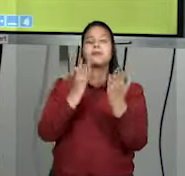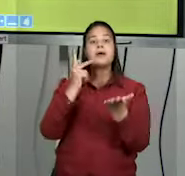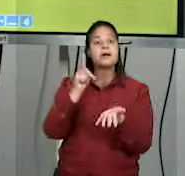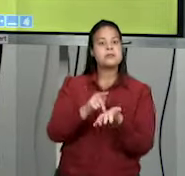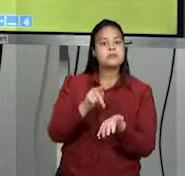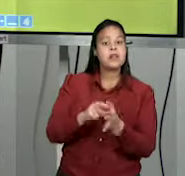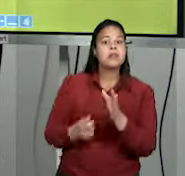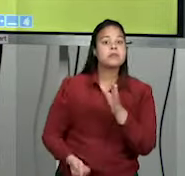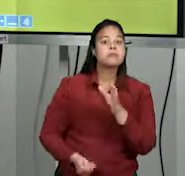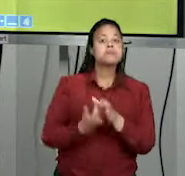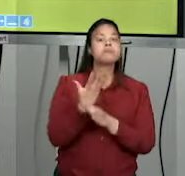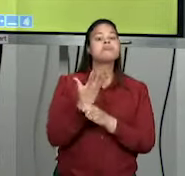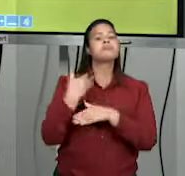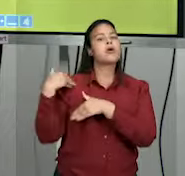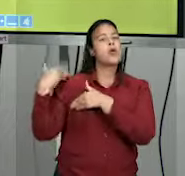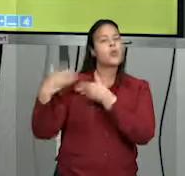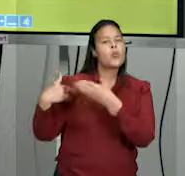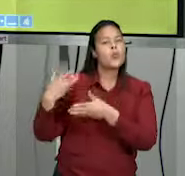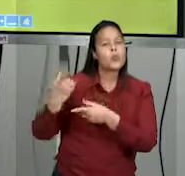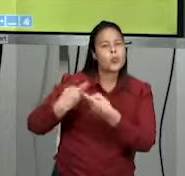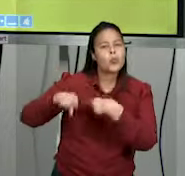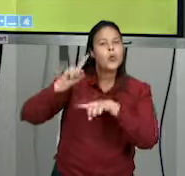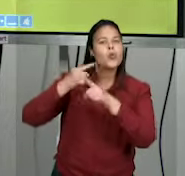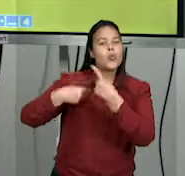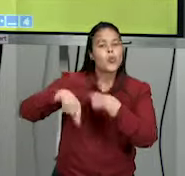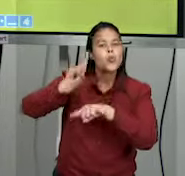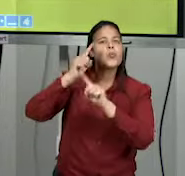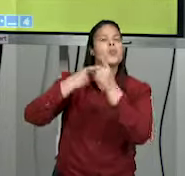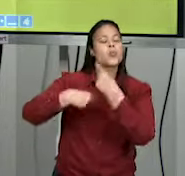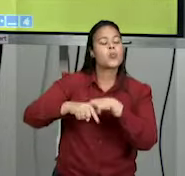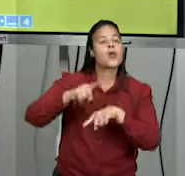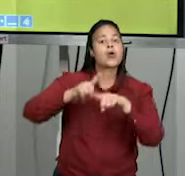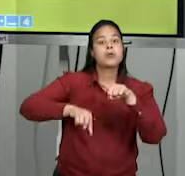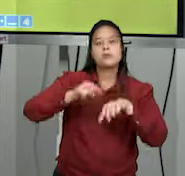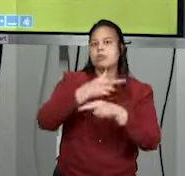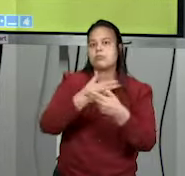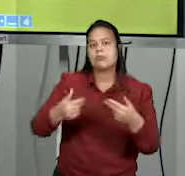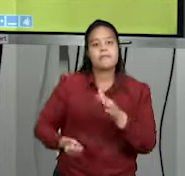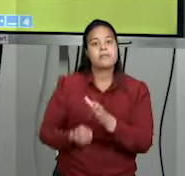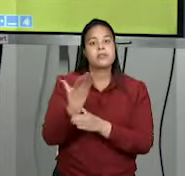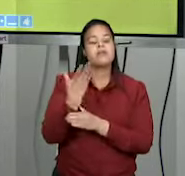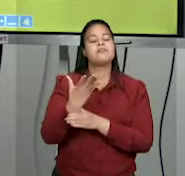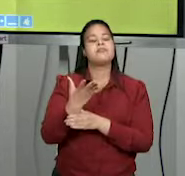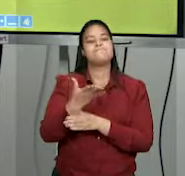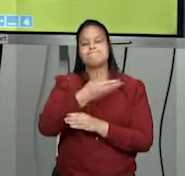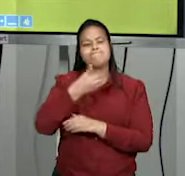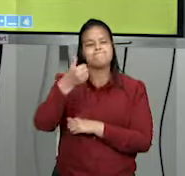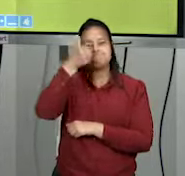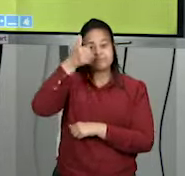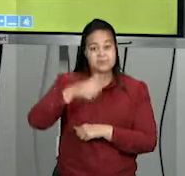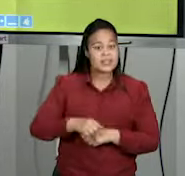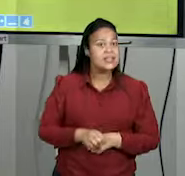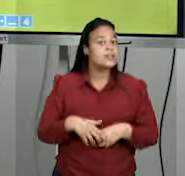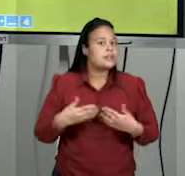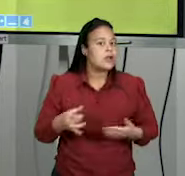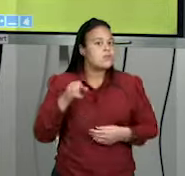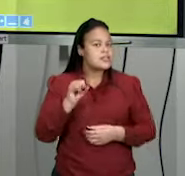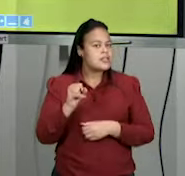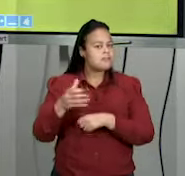de criar novos procedimentos, de criar novas ferramentas, se aprimora. Quando a gente